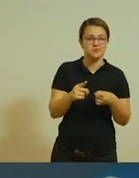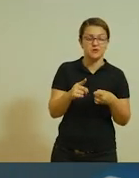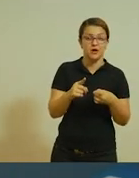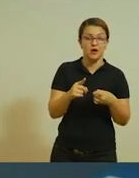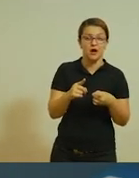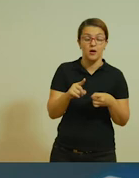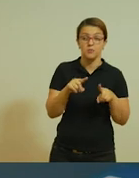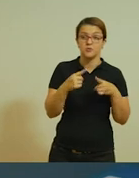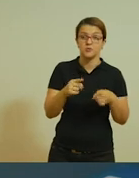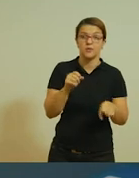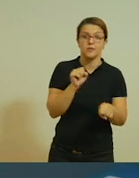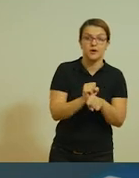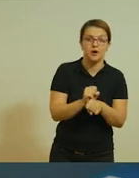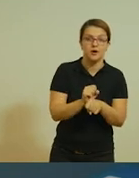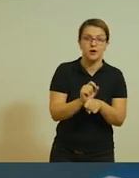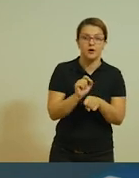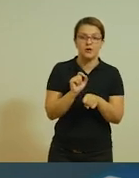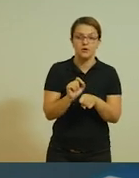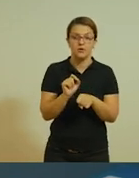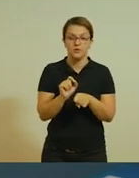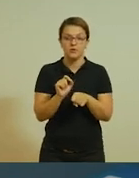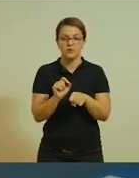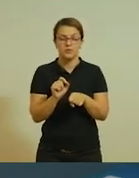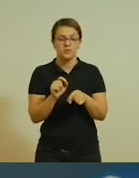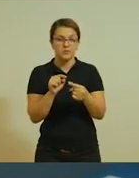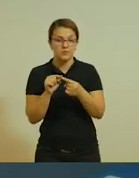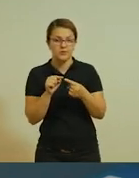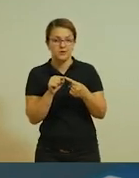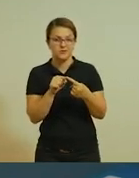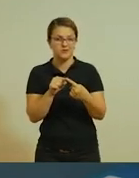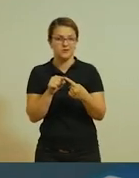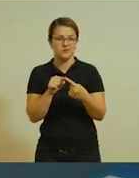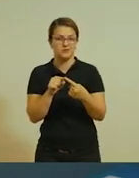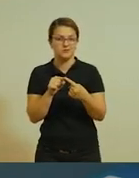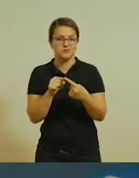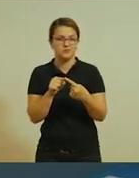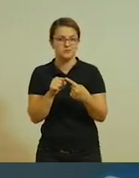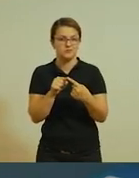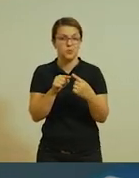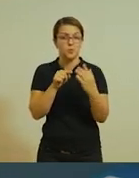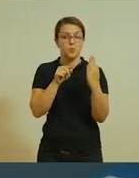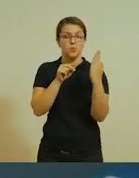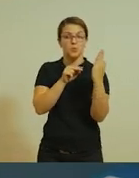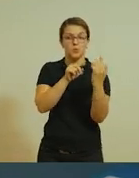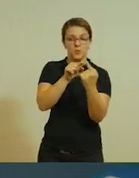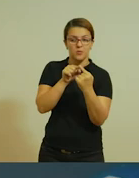criança aproxima o corpo da sombra. Isso é bem legal.